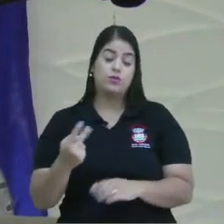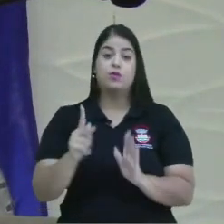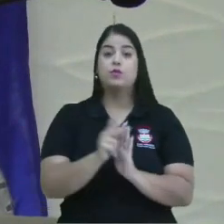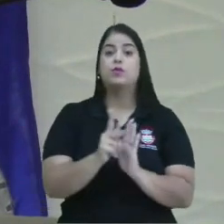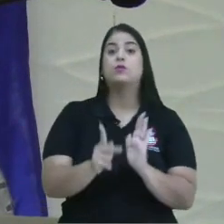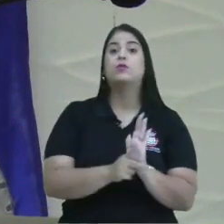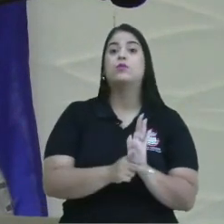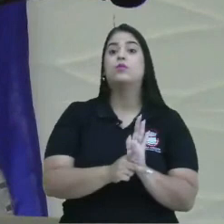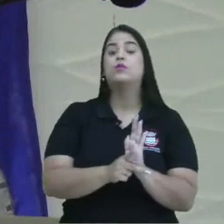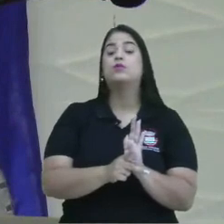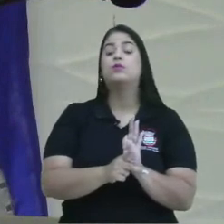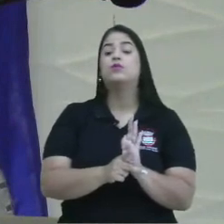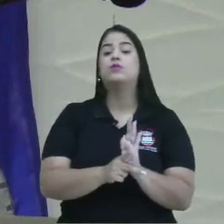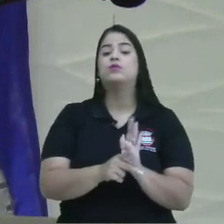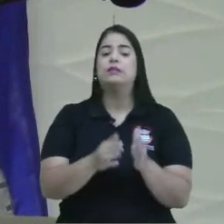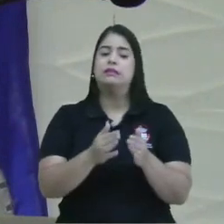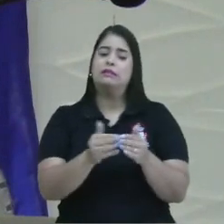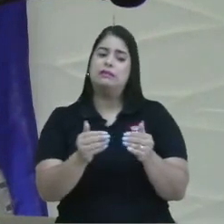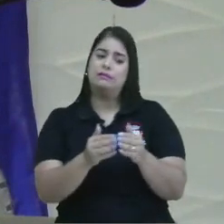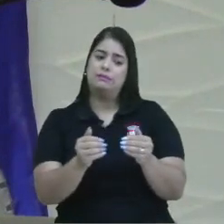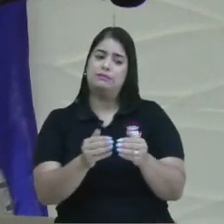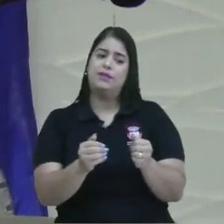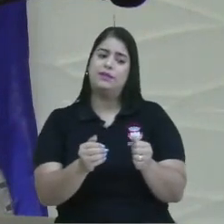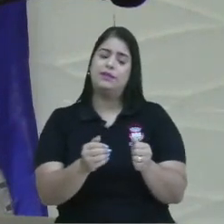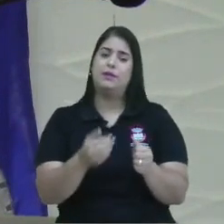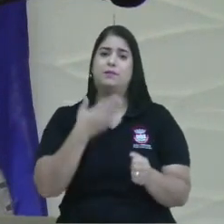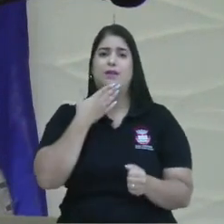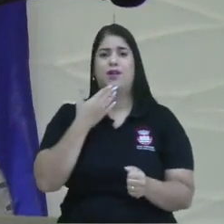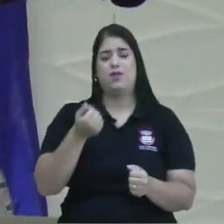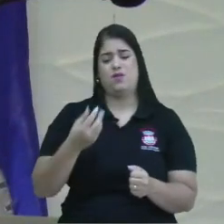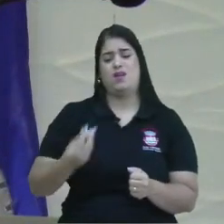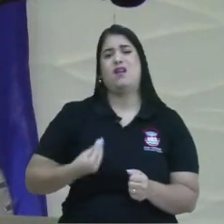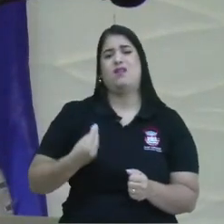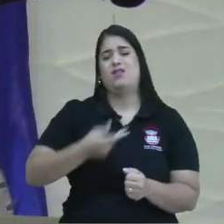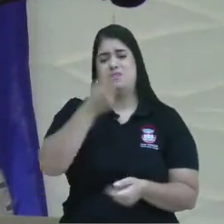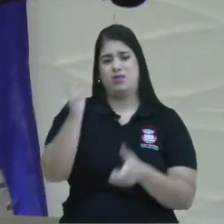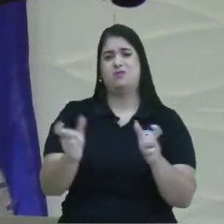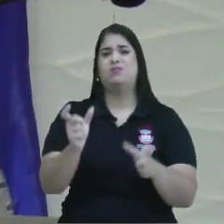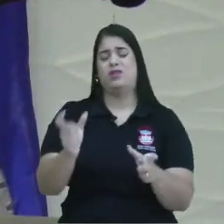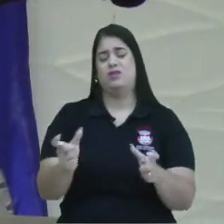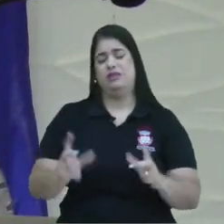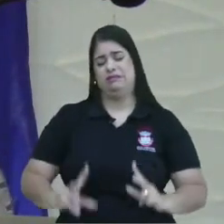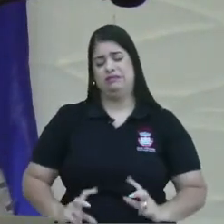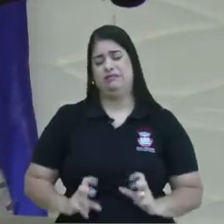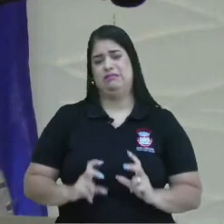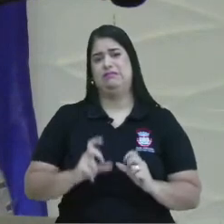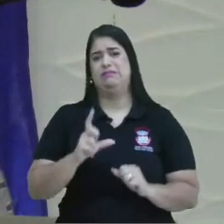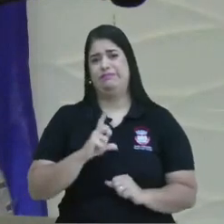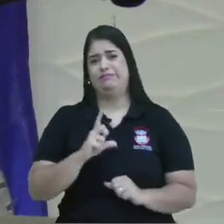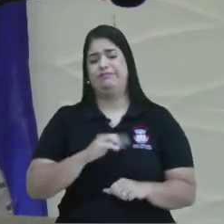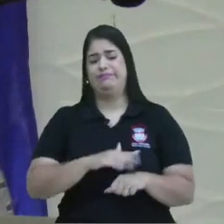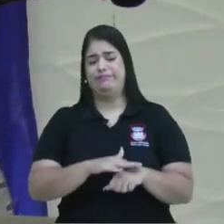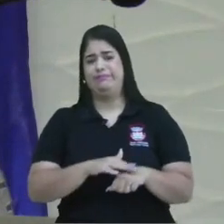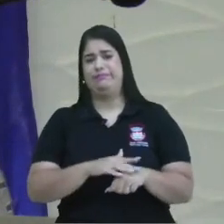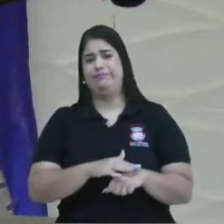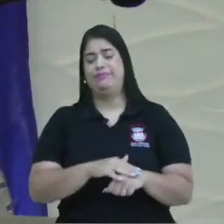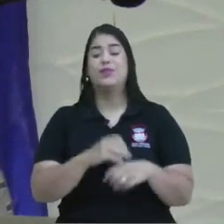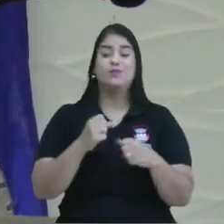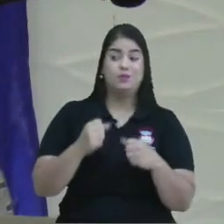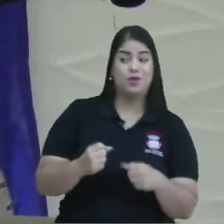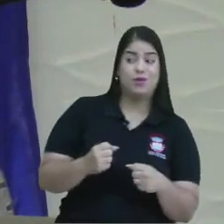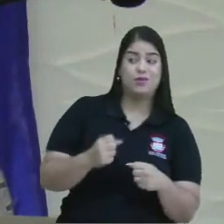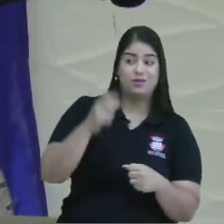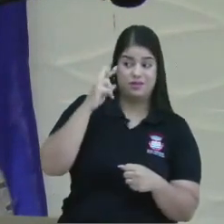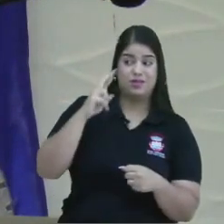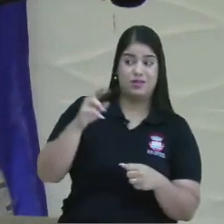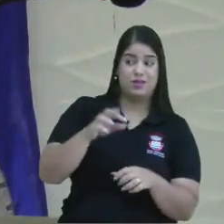projeto, a gente vem pedindo qualidade de vida para as pessoas que fazem tratamento de oncologia. E, se possível, senhor presidente, eu